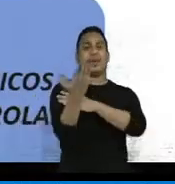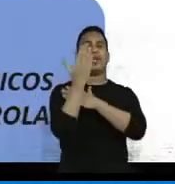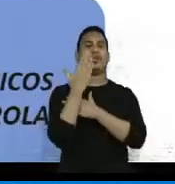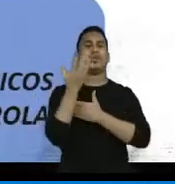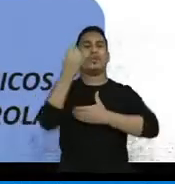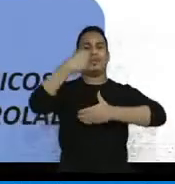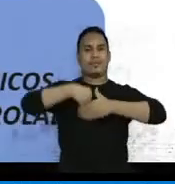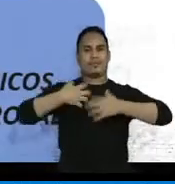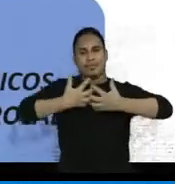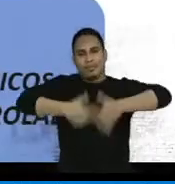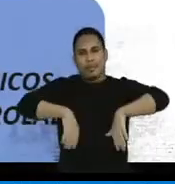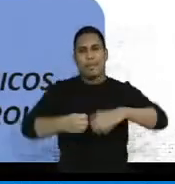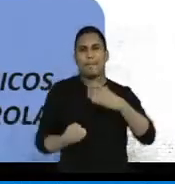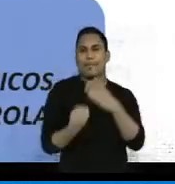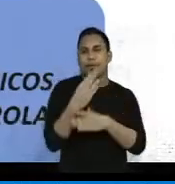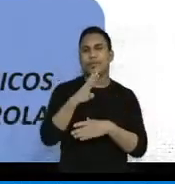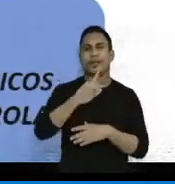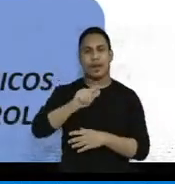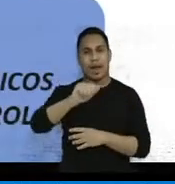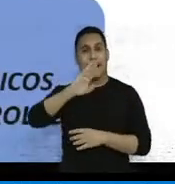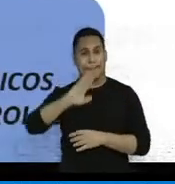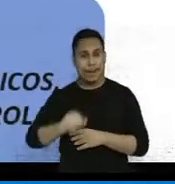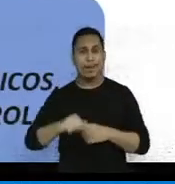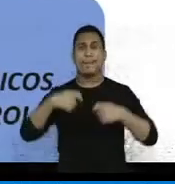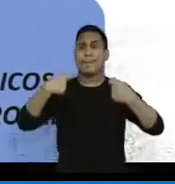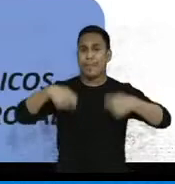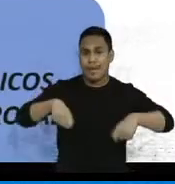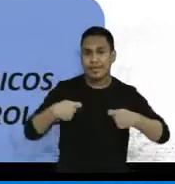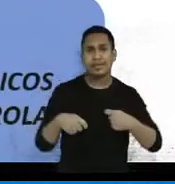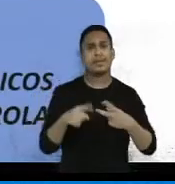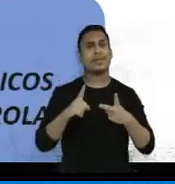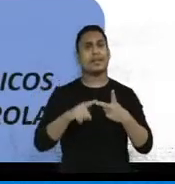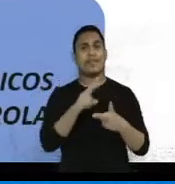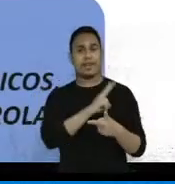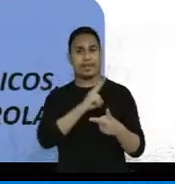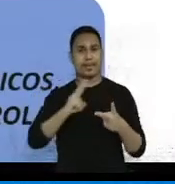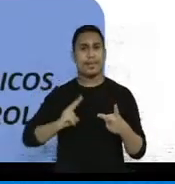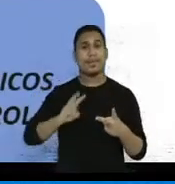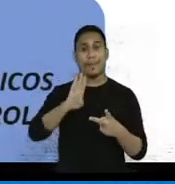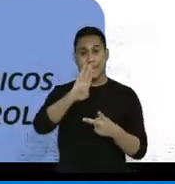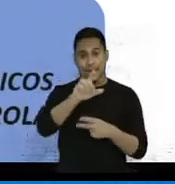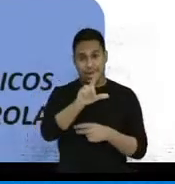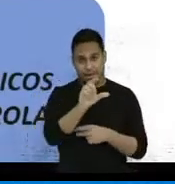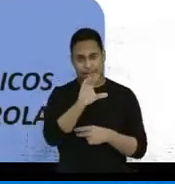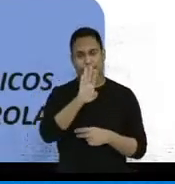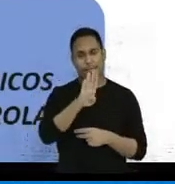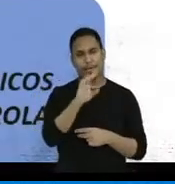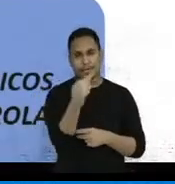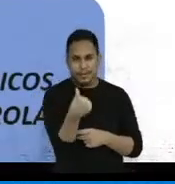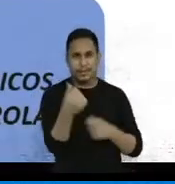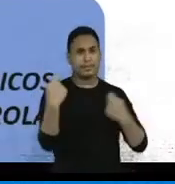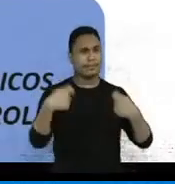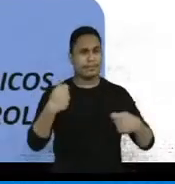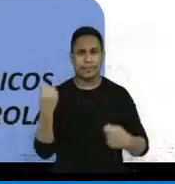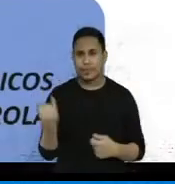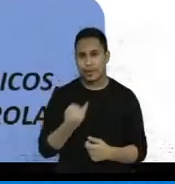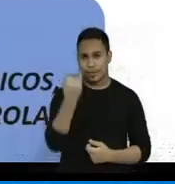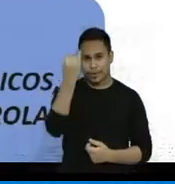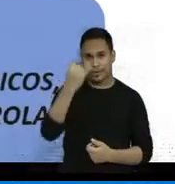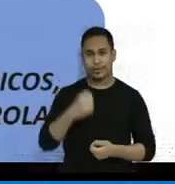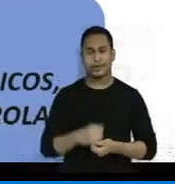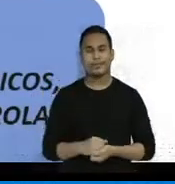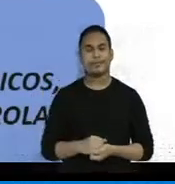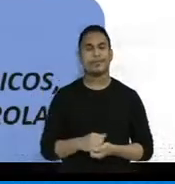vitamina B6 no nosso organismo, nossa alimentação. Outra plantinha que eu adoro para aumentar o GABA também no